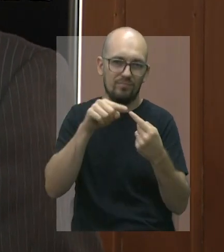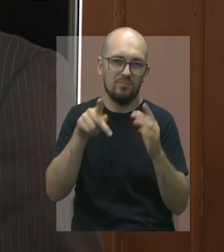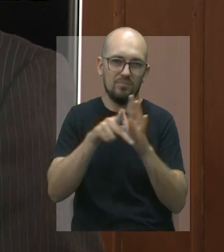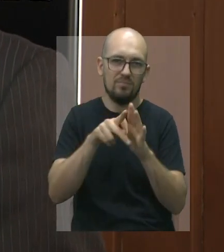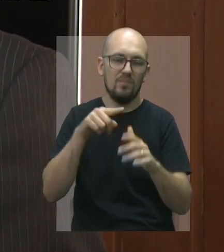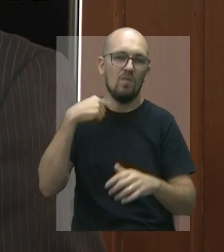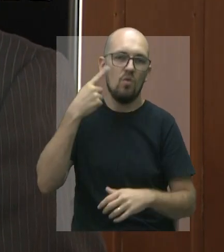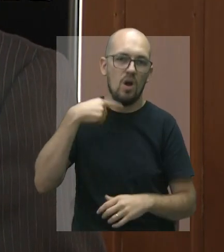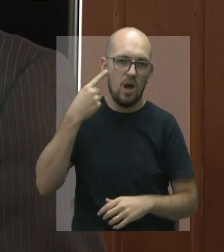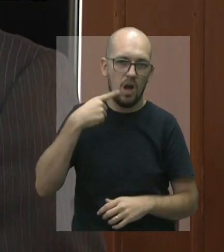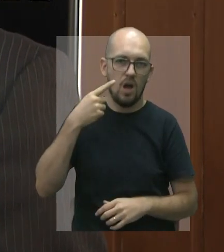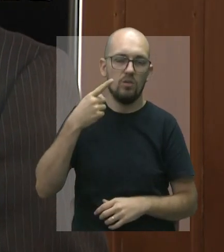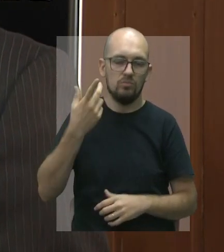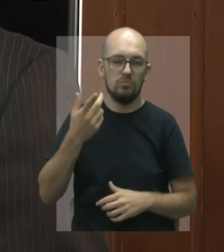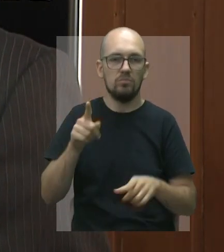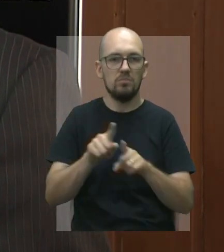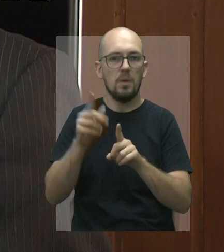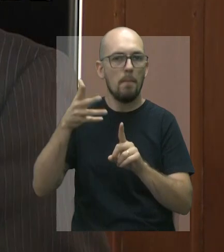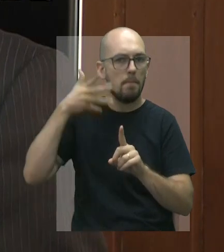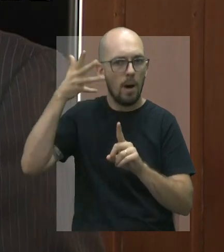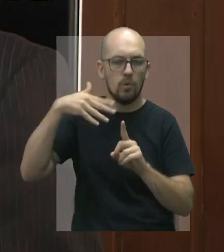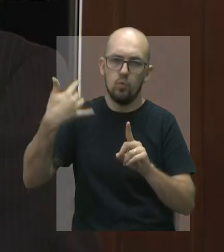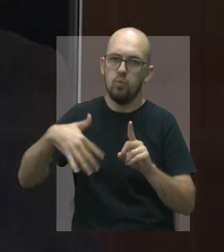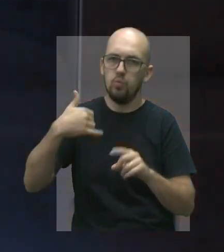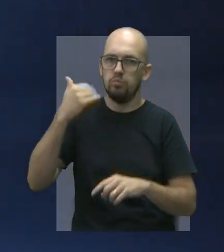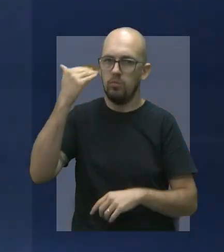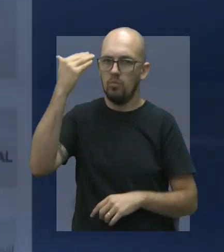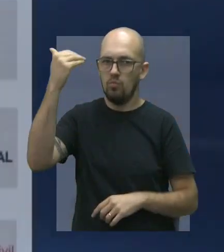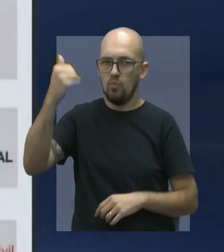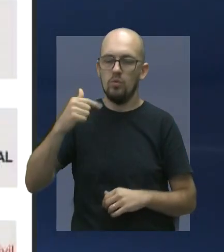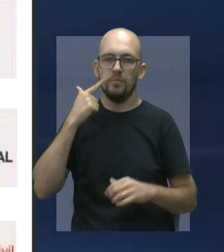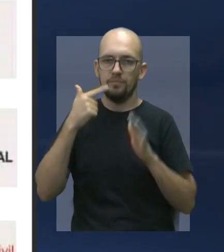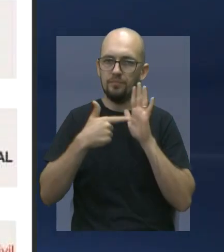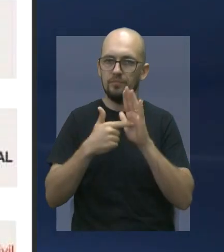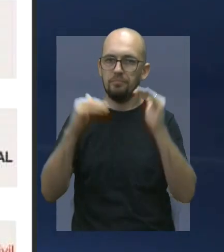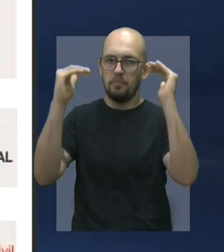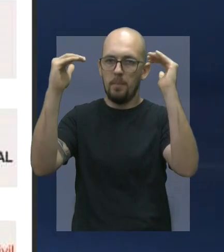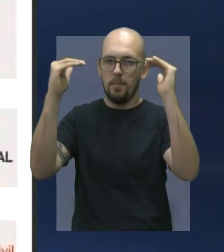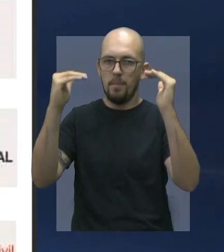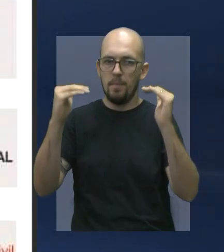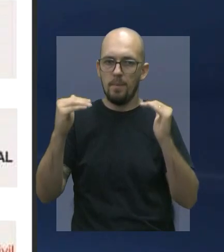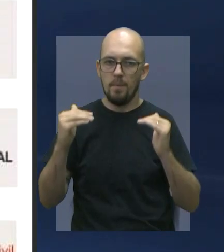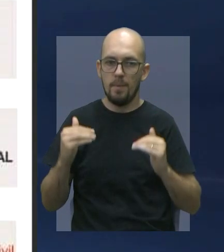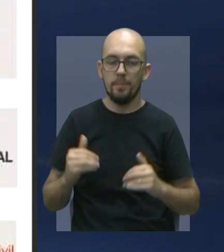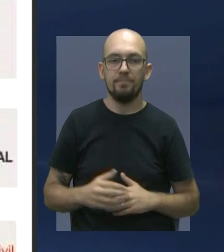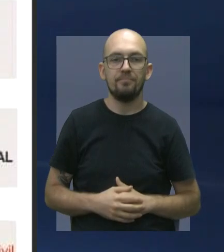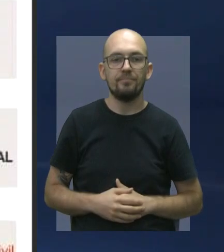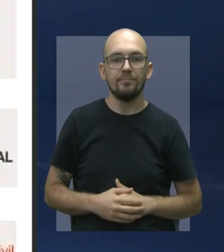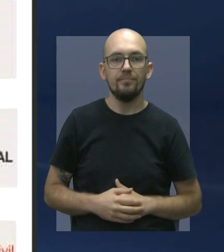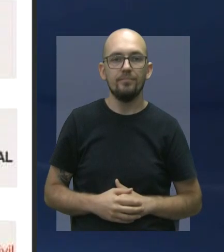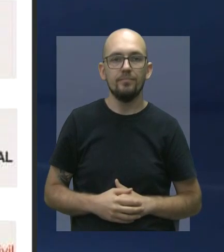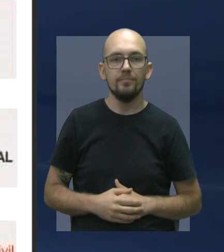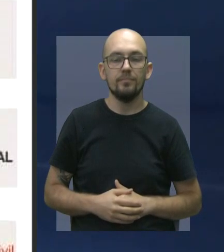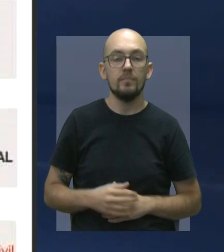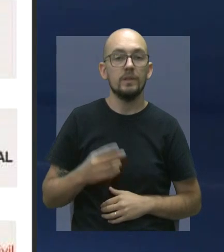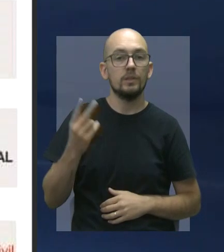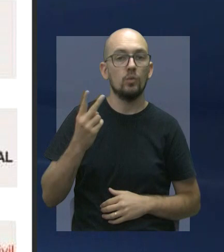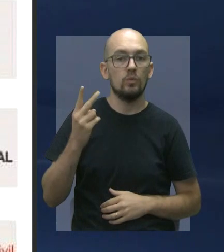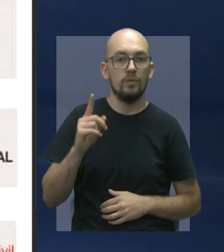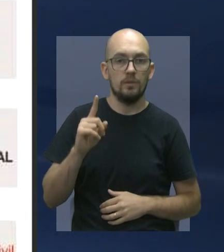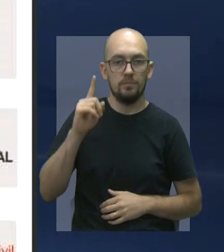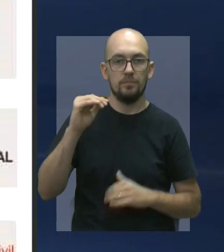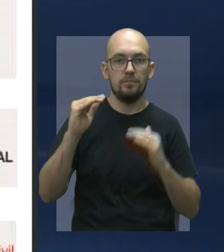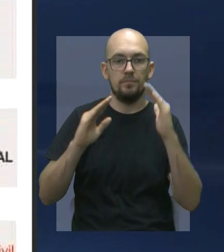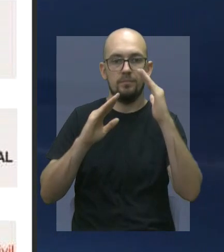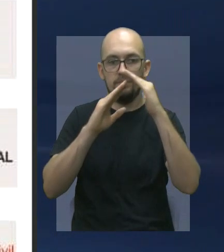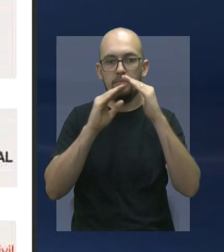por palestrantes de grande renome. Na segunda-feira, nós temos a desembargadora do Tribunal de Justiça, a doutora Ivana Davi,